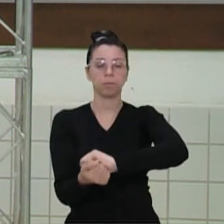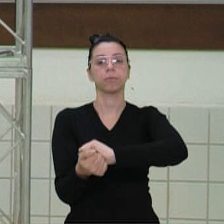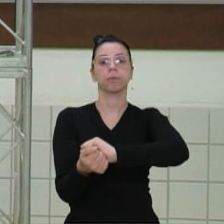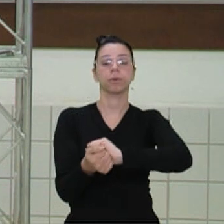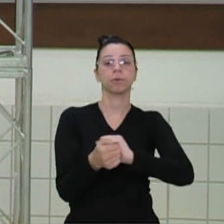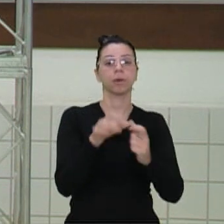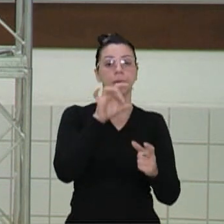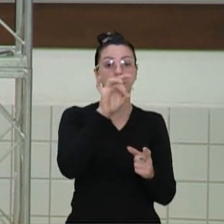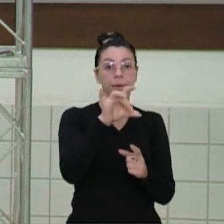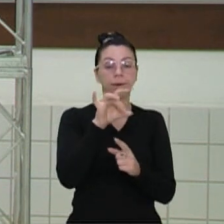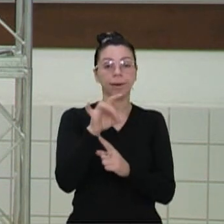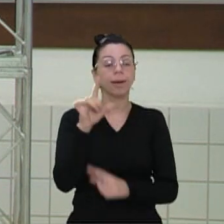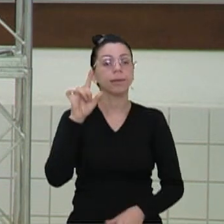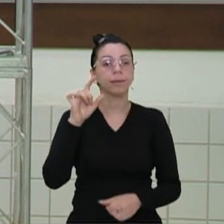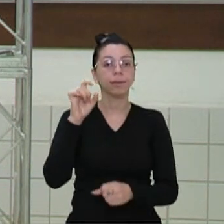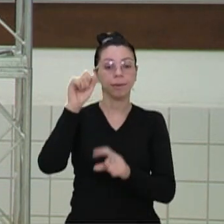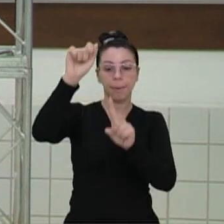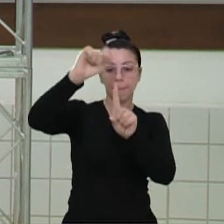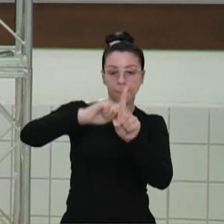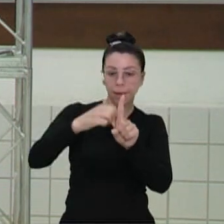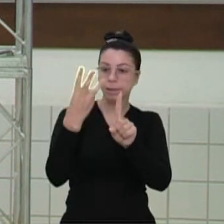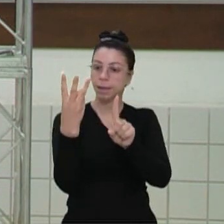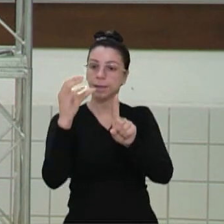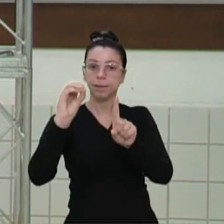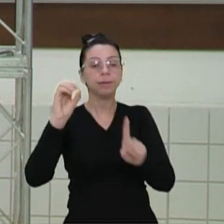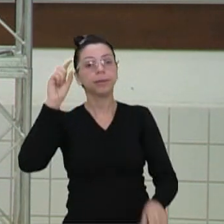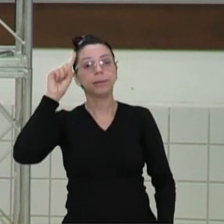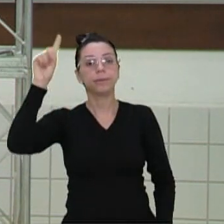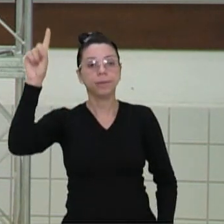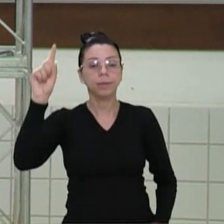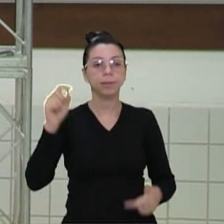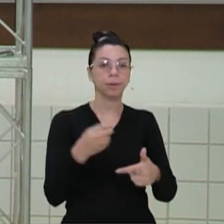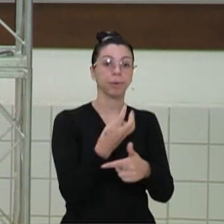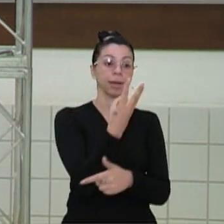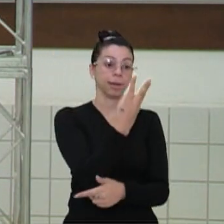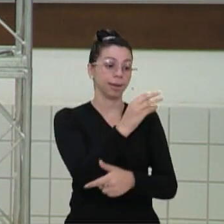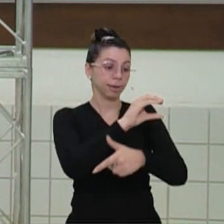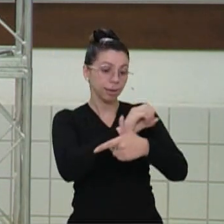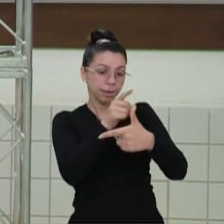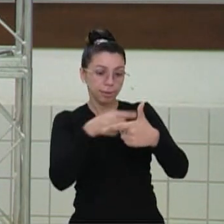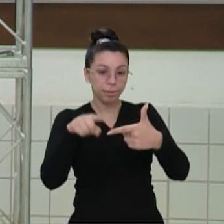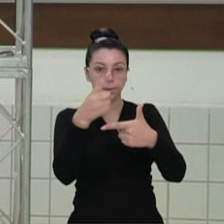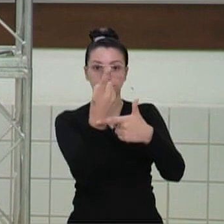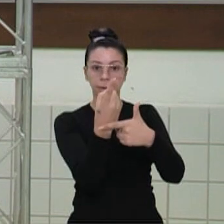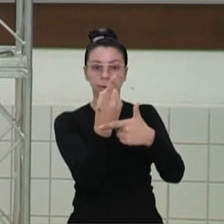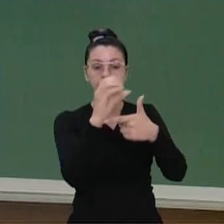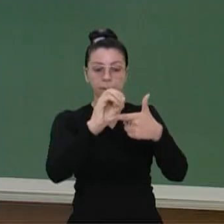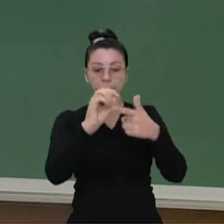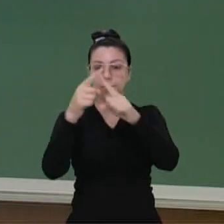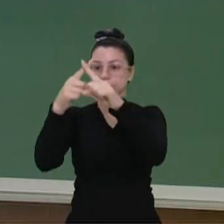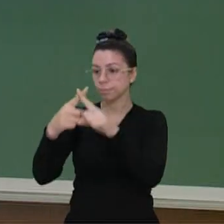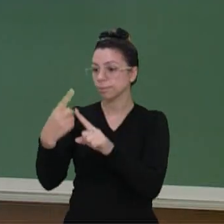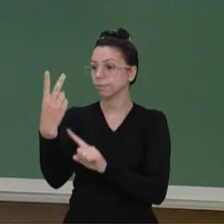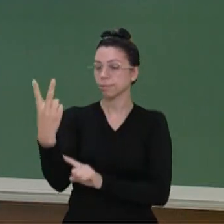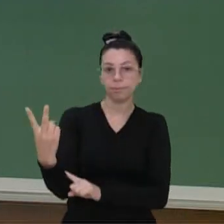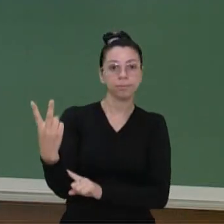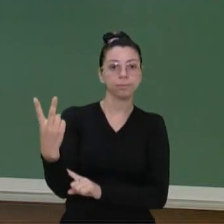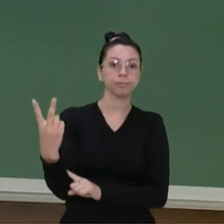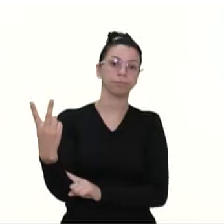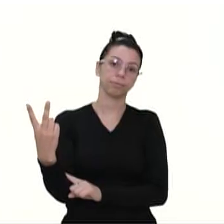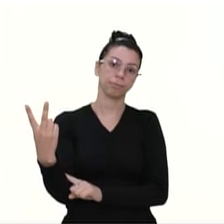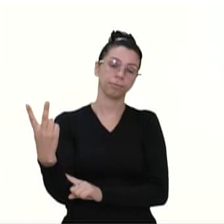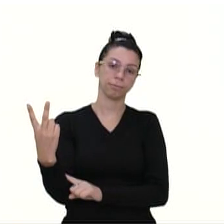que cada mês tem 30 dias, né? 30 divide 10 e multiplica por 2. Aí você transforma esse 2 décimos de meses